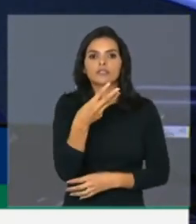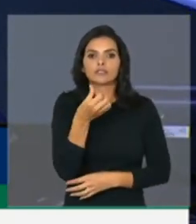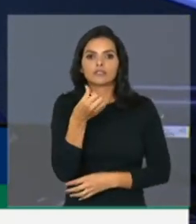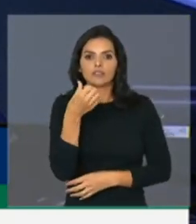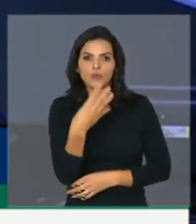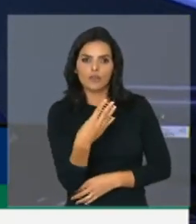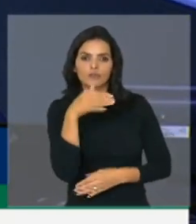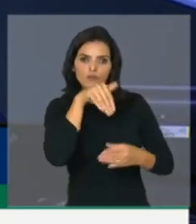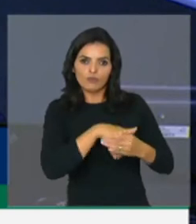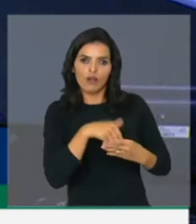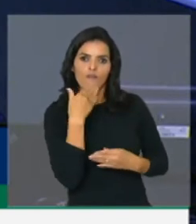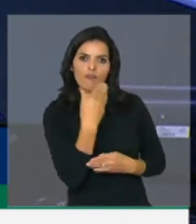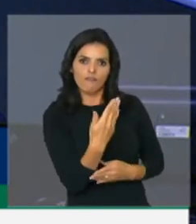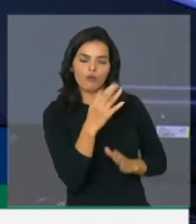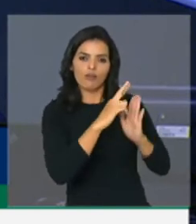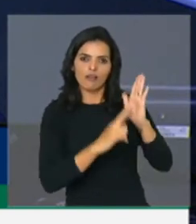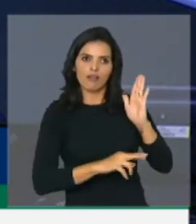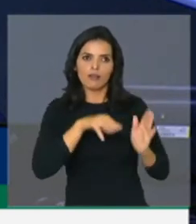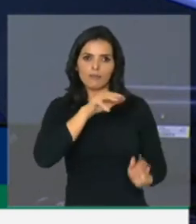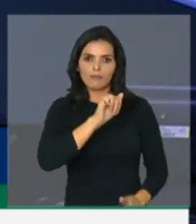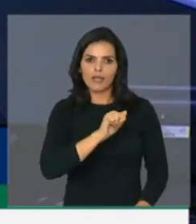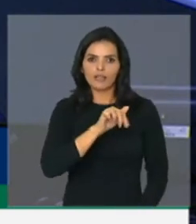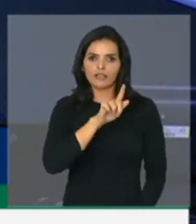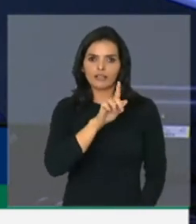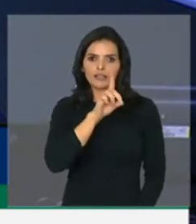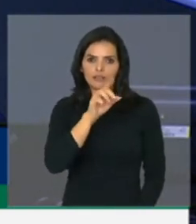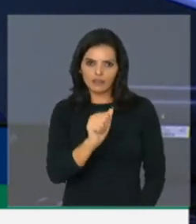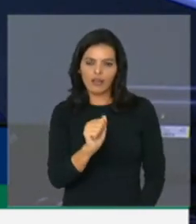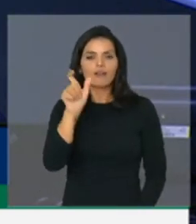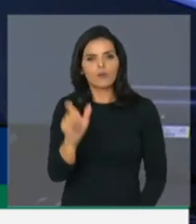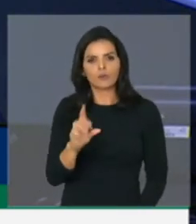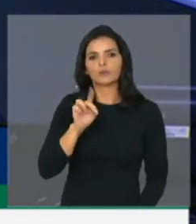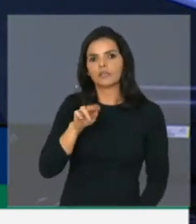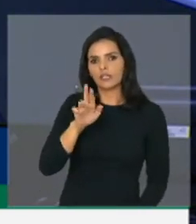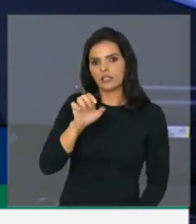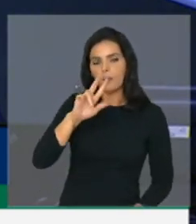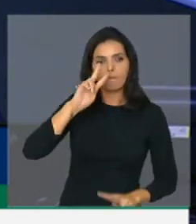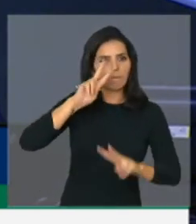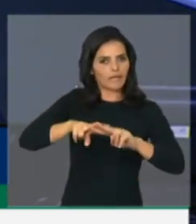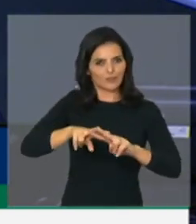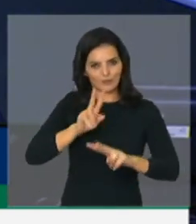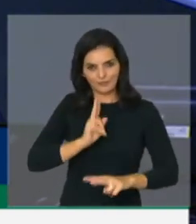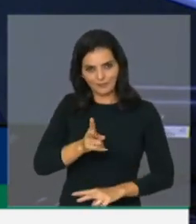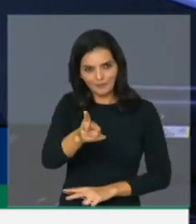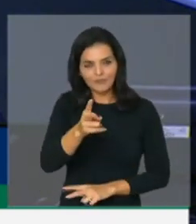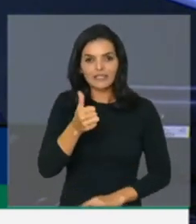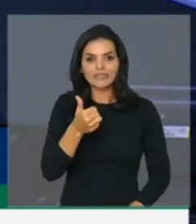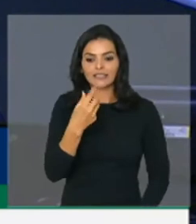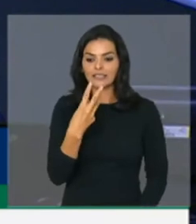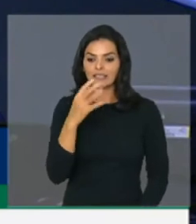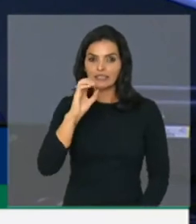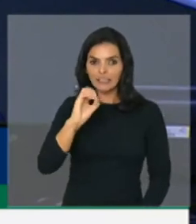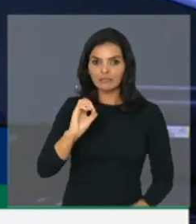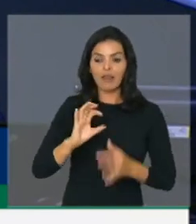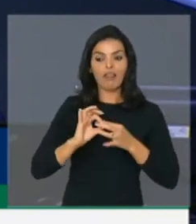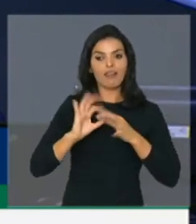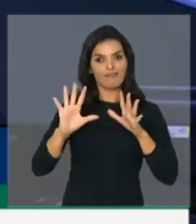favoráveis ao parecer da deputada Magna Mofato, mantendo o deputado Daniel Silveira, portanto, em prisão, 130 para poder